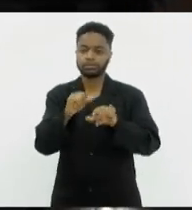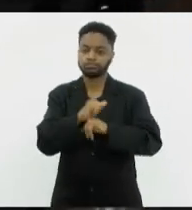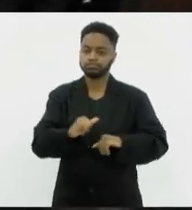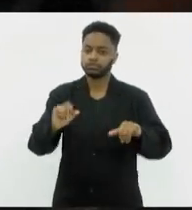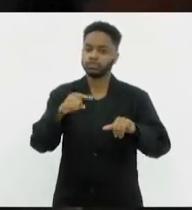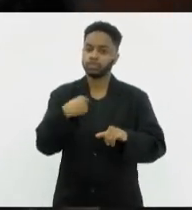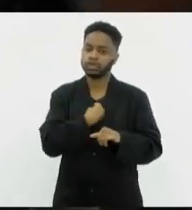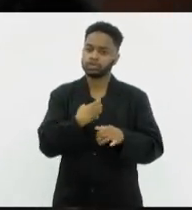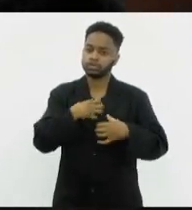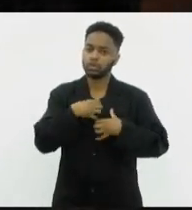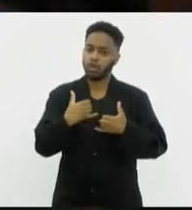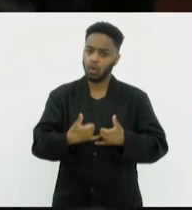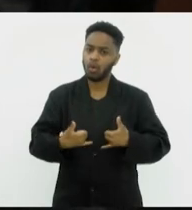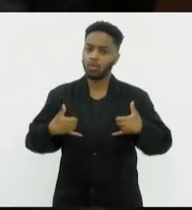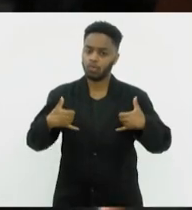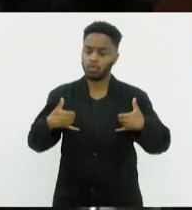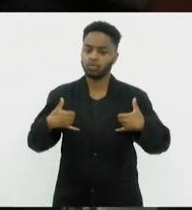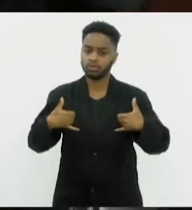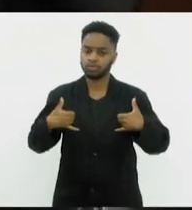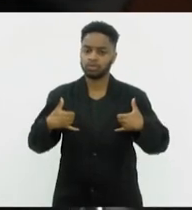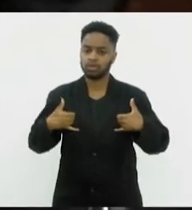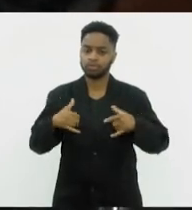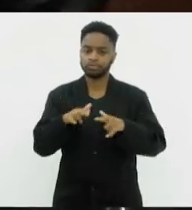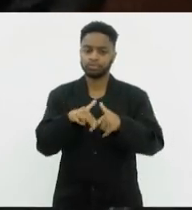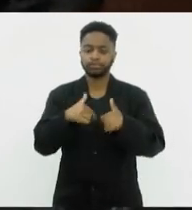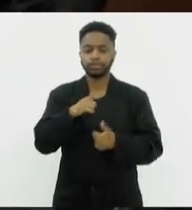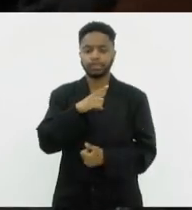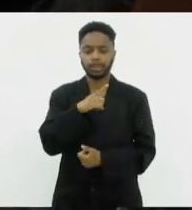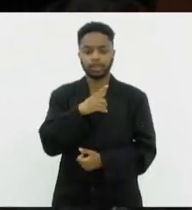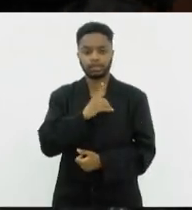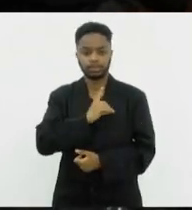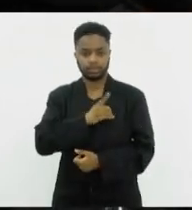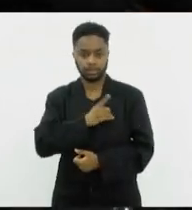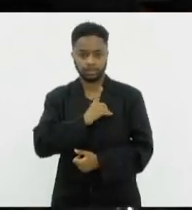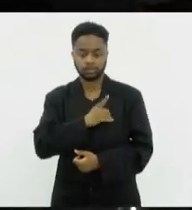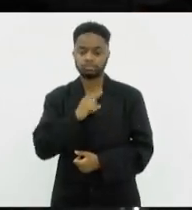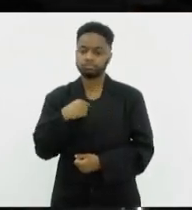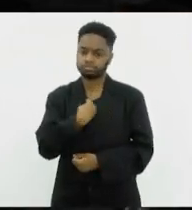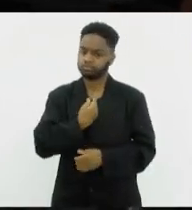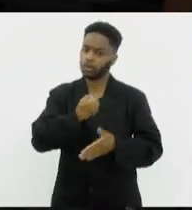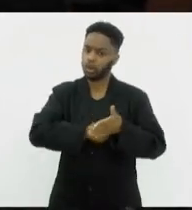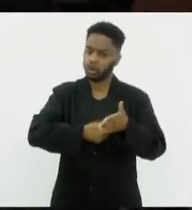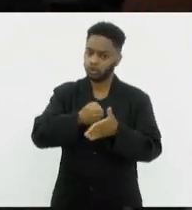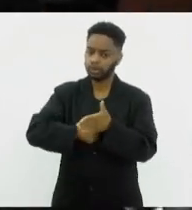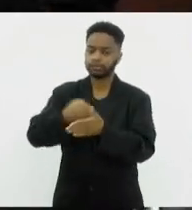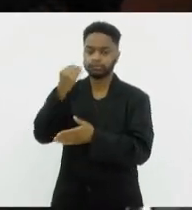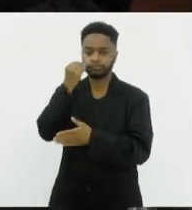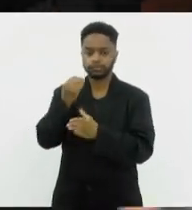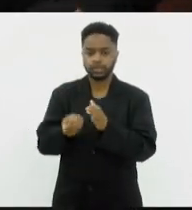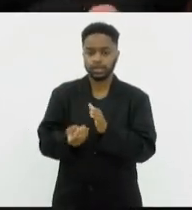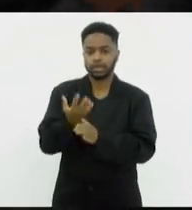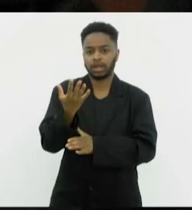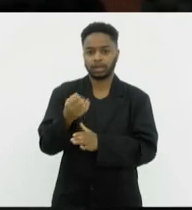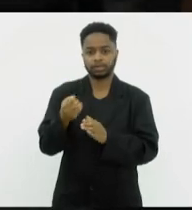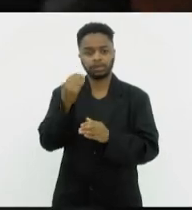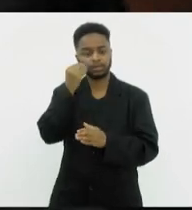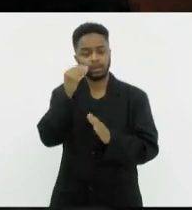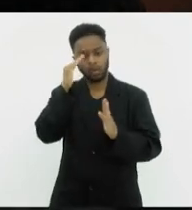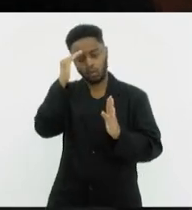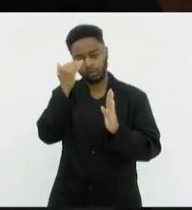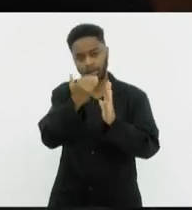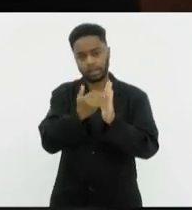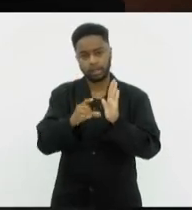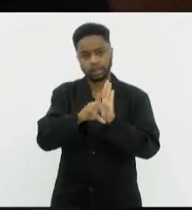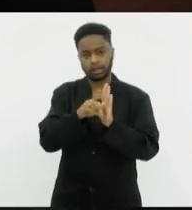muito orgulho de uma delegacia que nós batalhamos pela implantação, pelo cumprimento da lei do